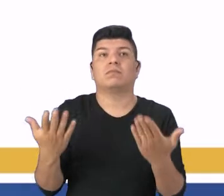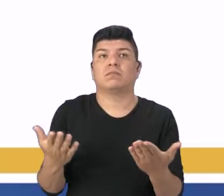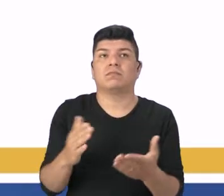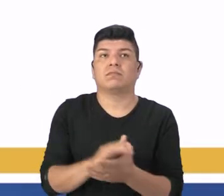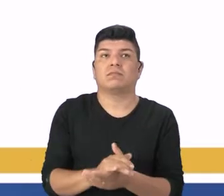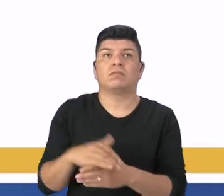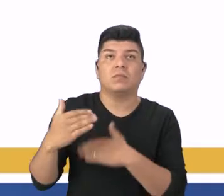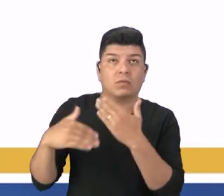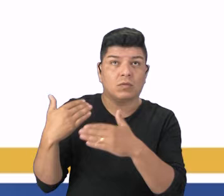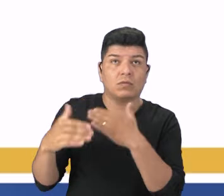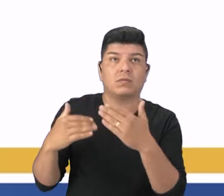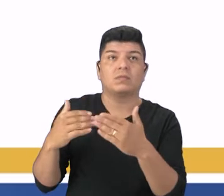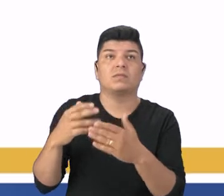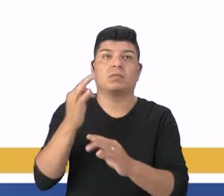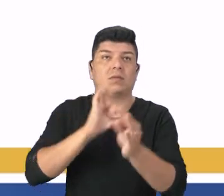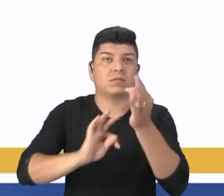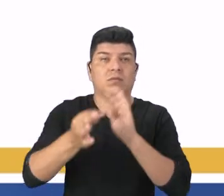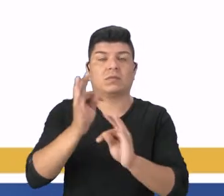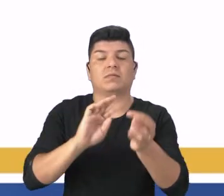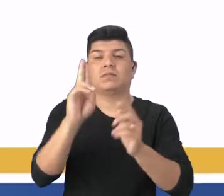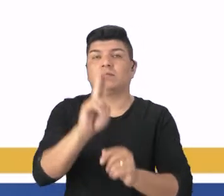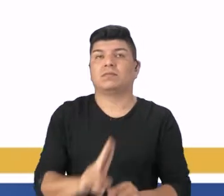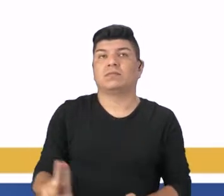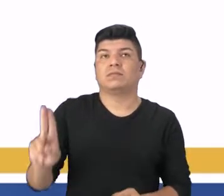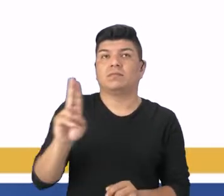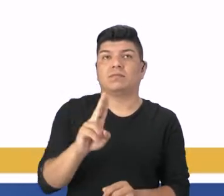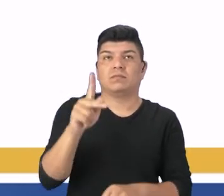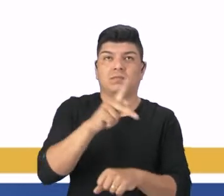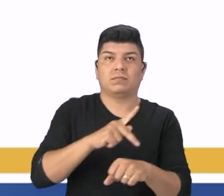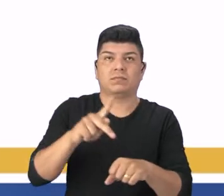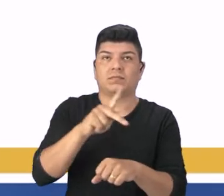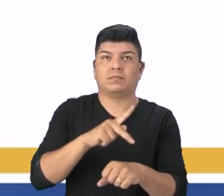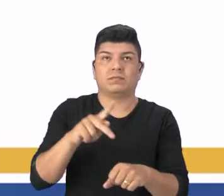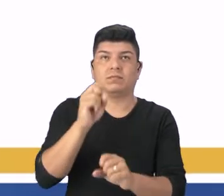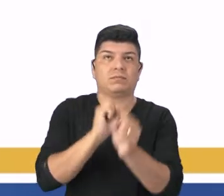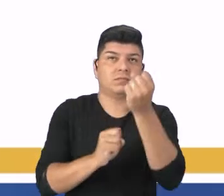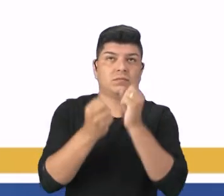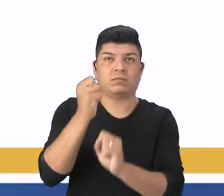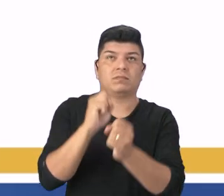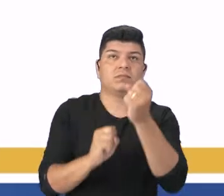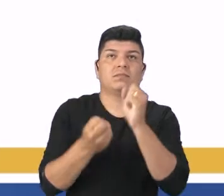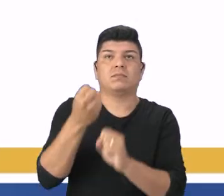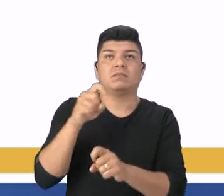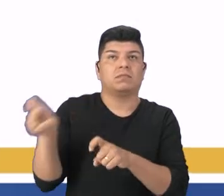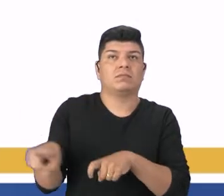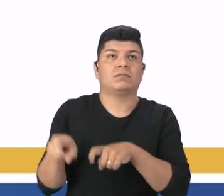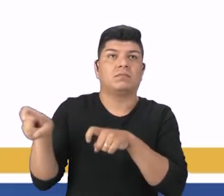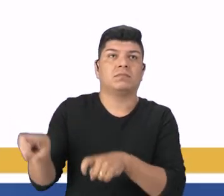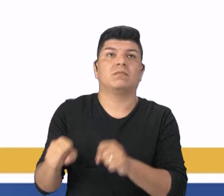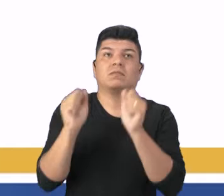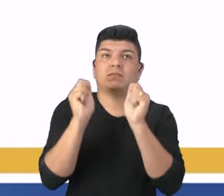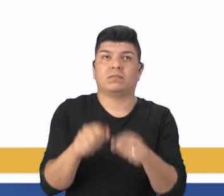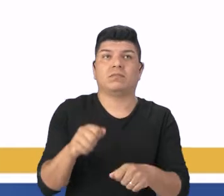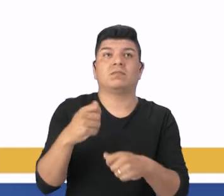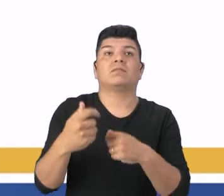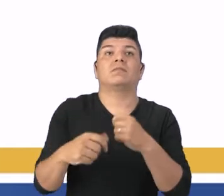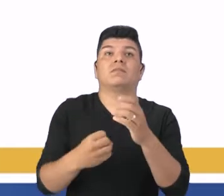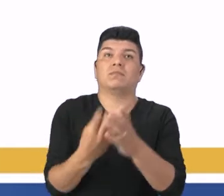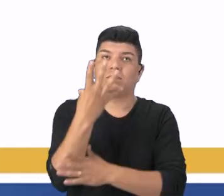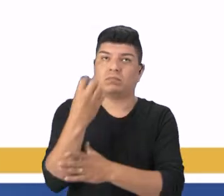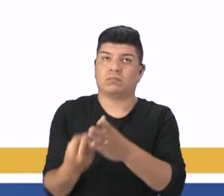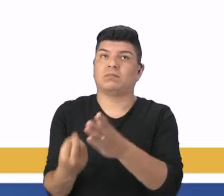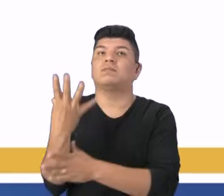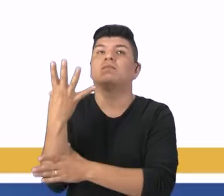Nos desenvolvidos, a tecnologia empregada pelos países industrializados na agricultura permite